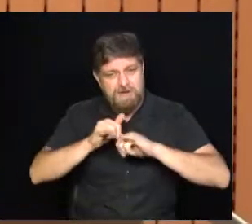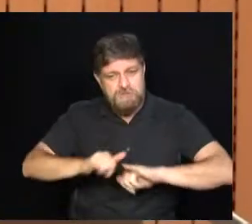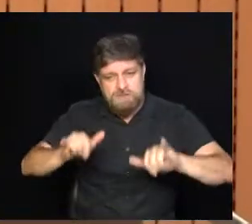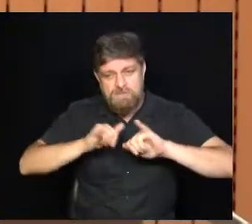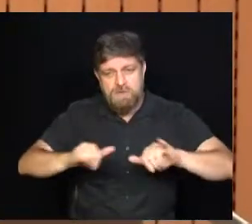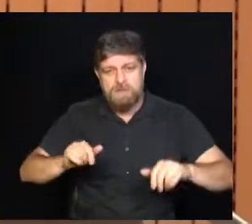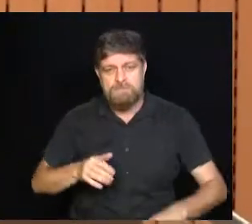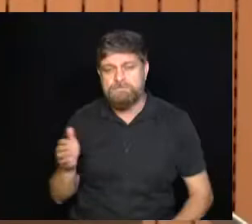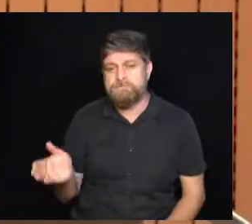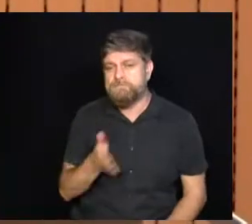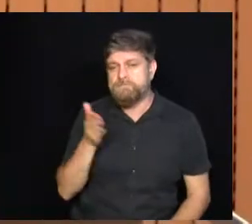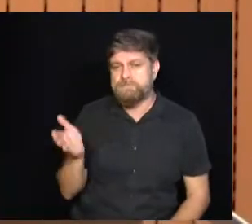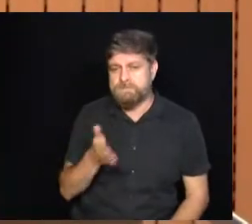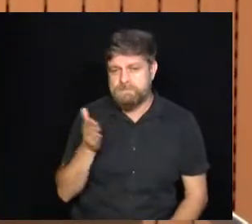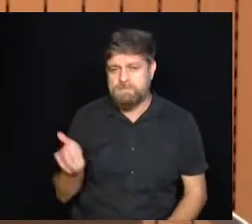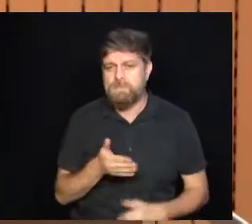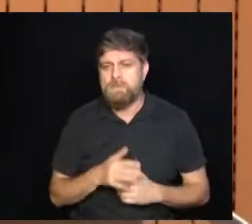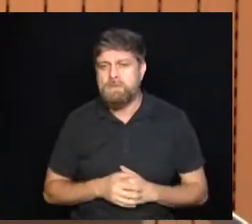Pode passar, Laís?